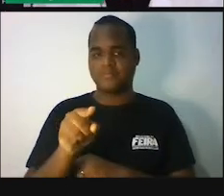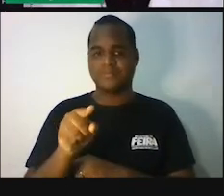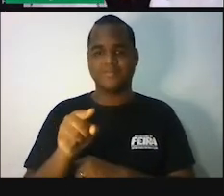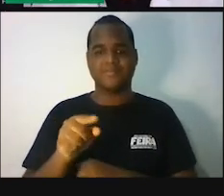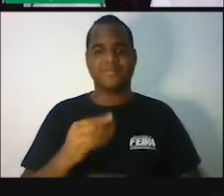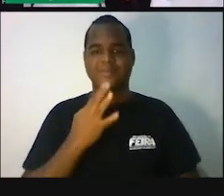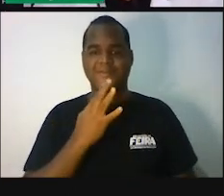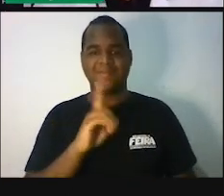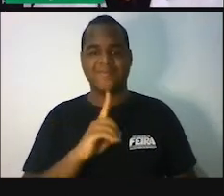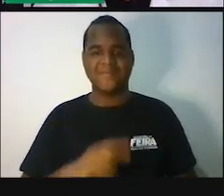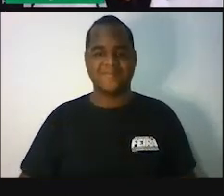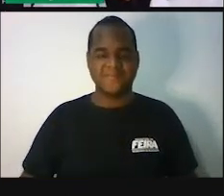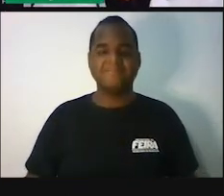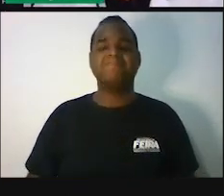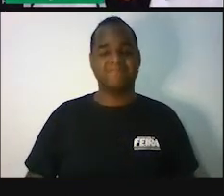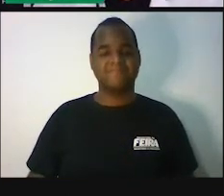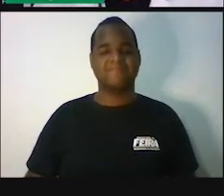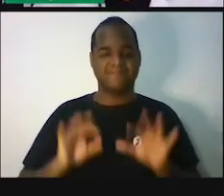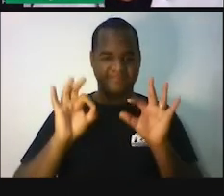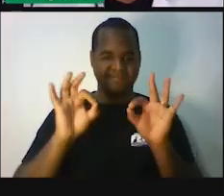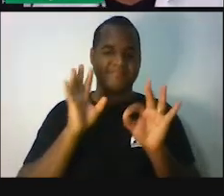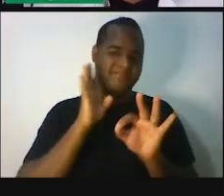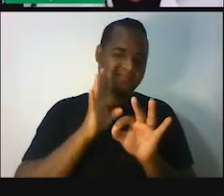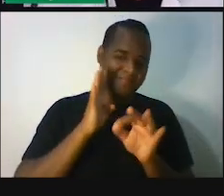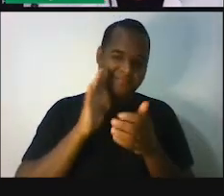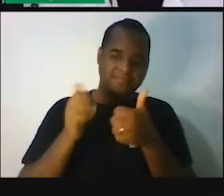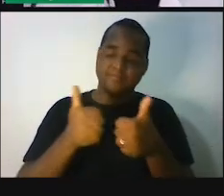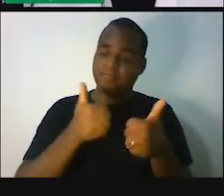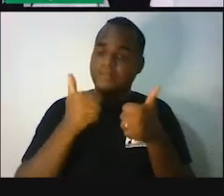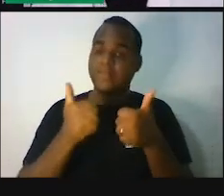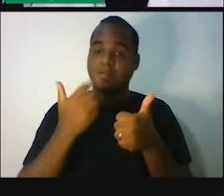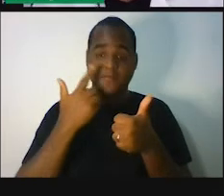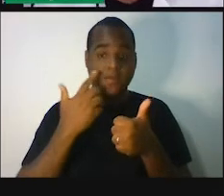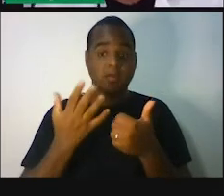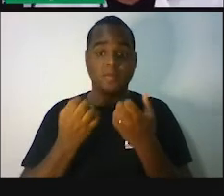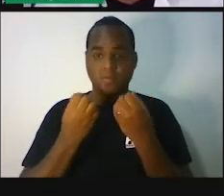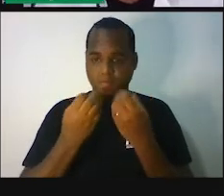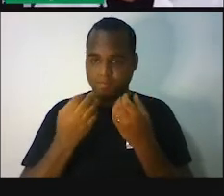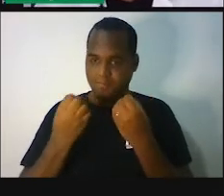Beleza. Massa. Olha só como é que está ficando.